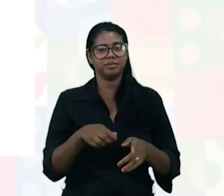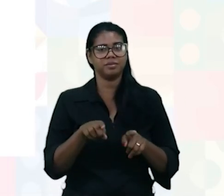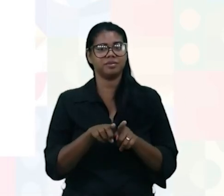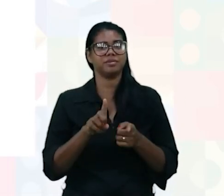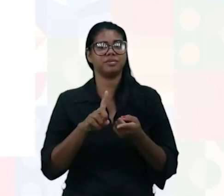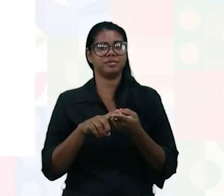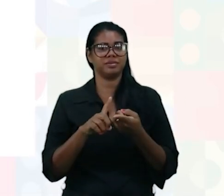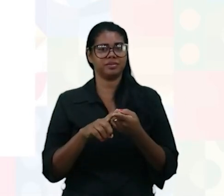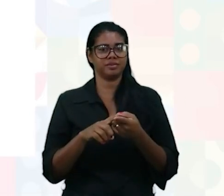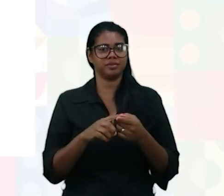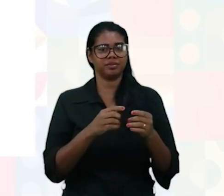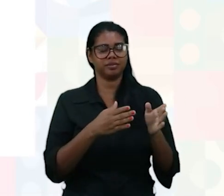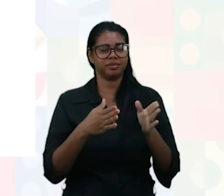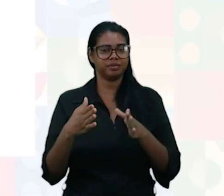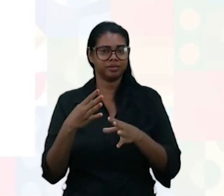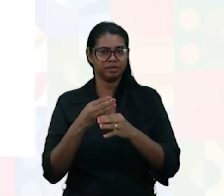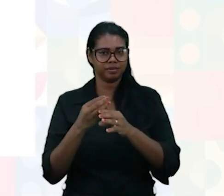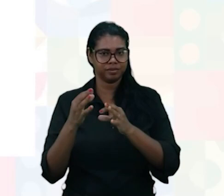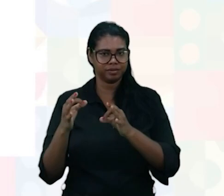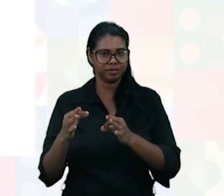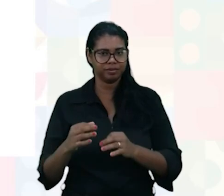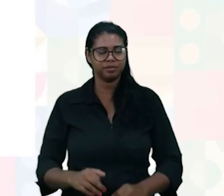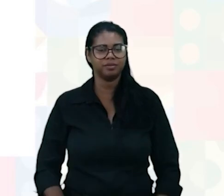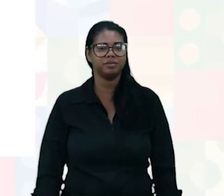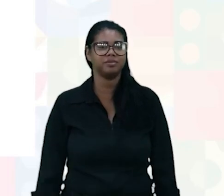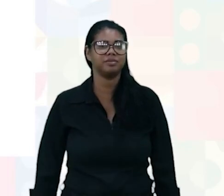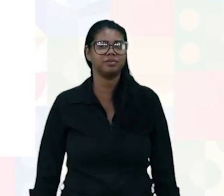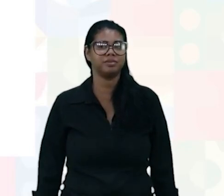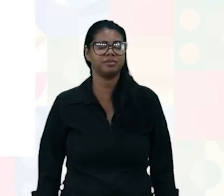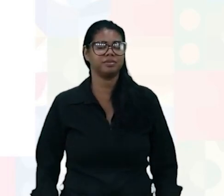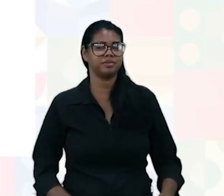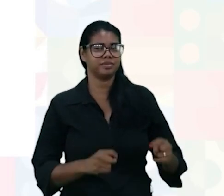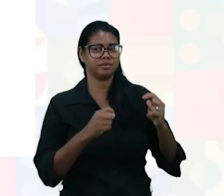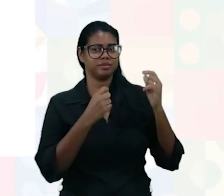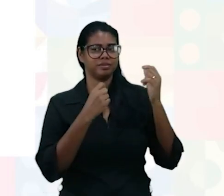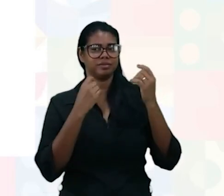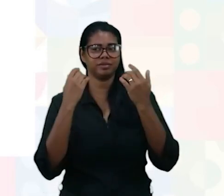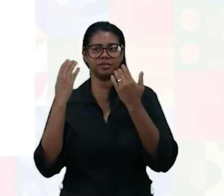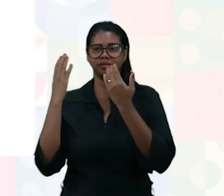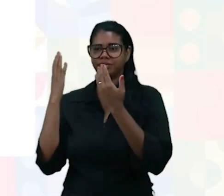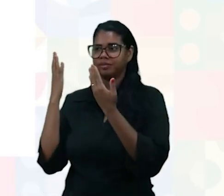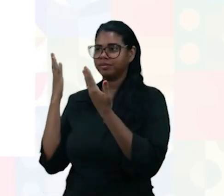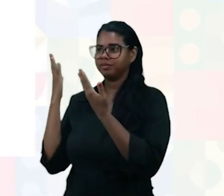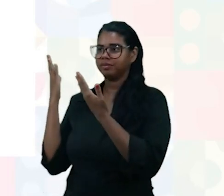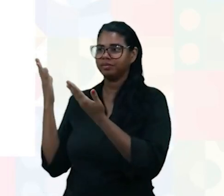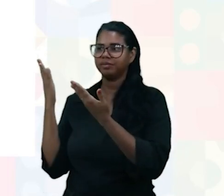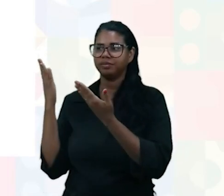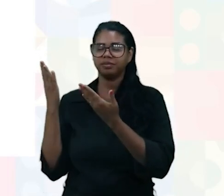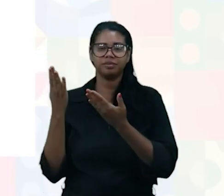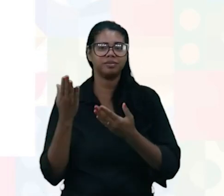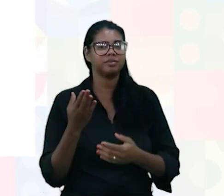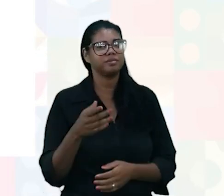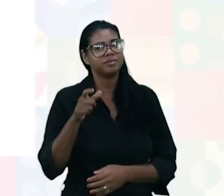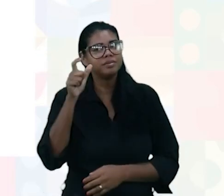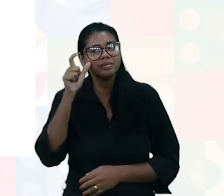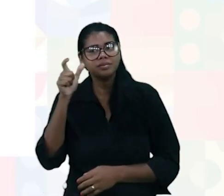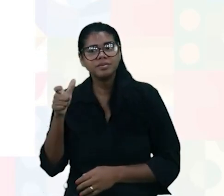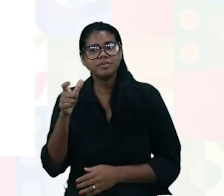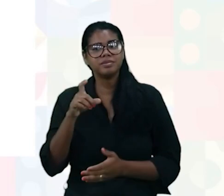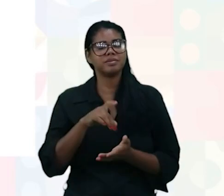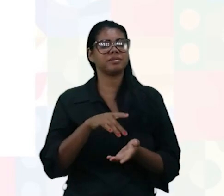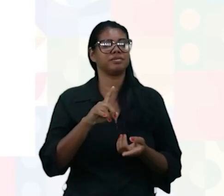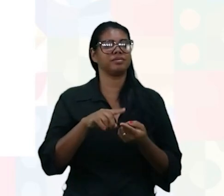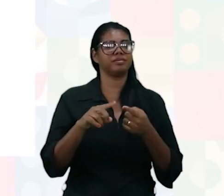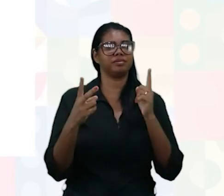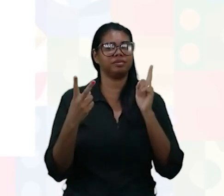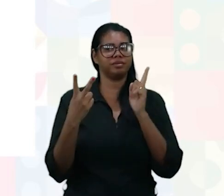na estante fisicamente, tá certo? Então, ela tem esse primordial aí, interesse, tá certo? E no segundo